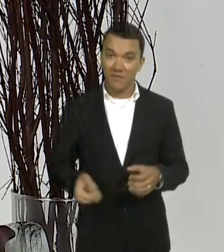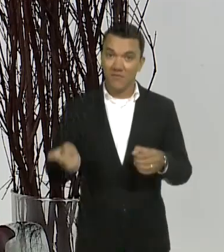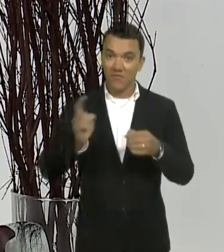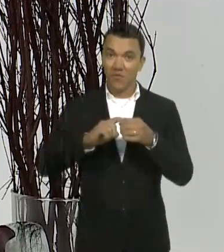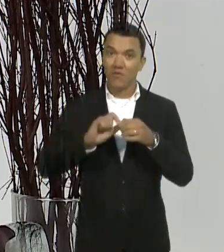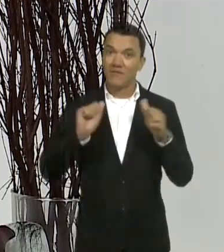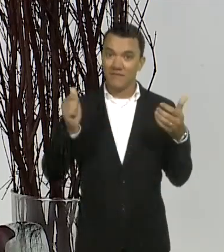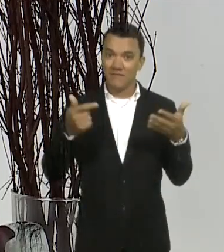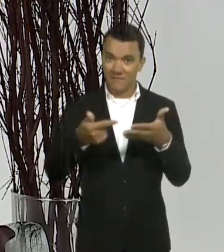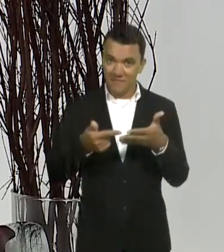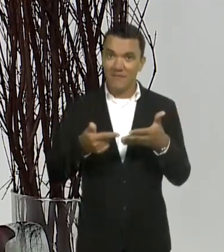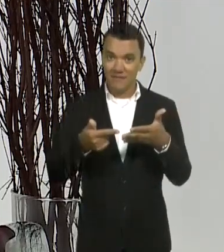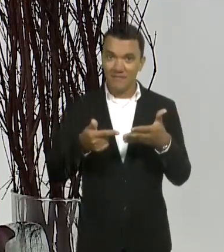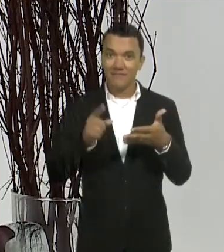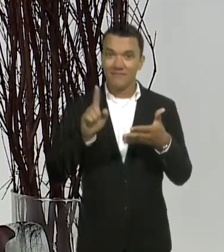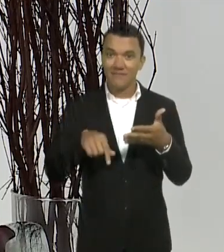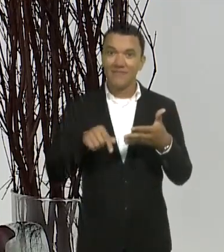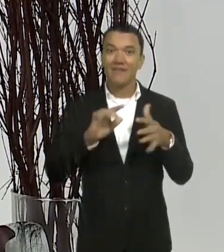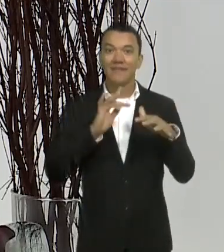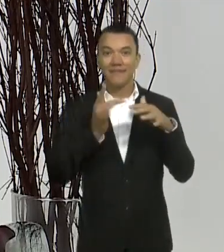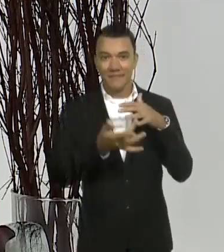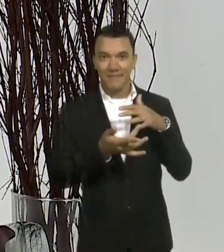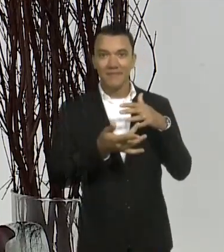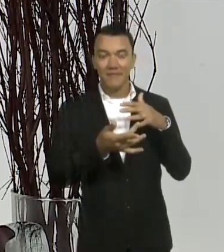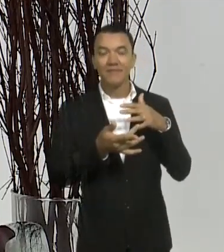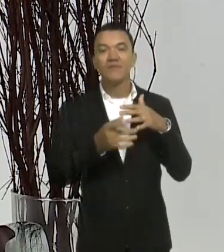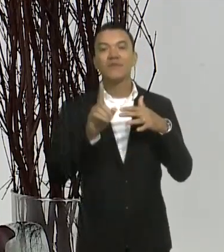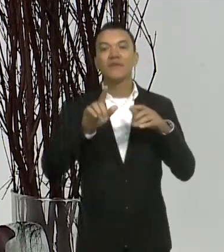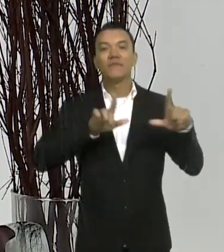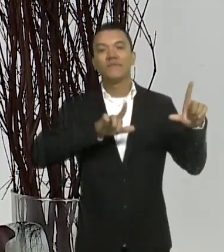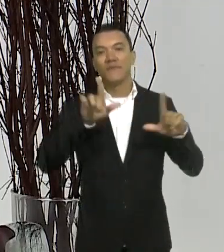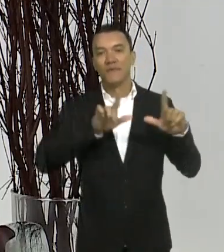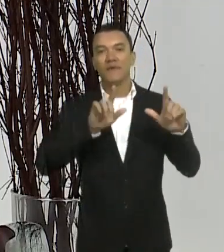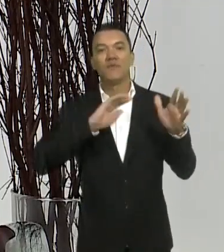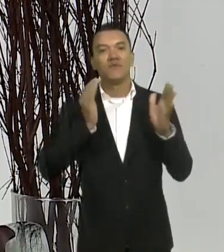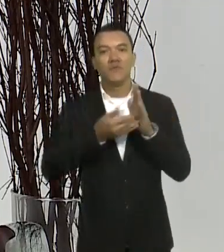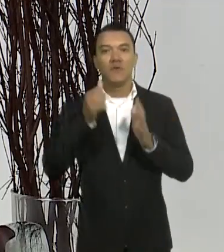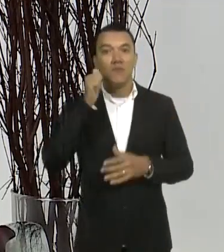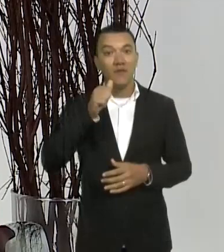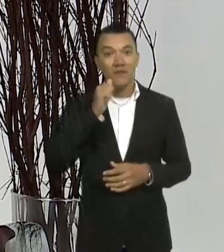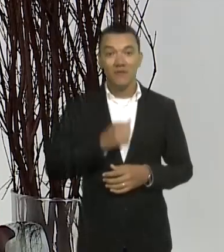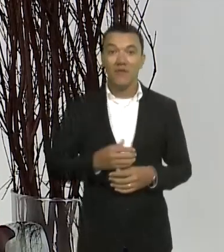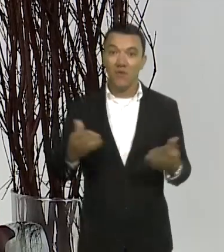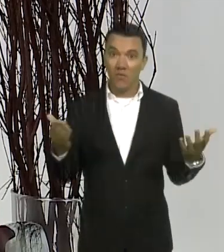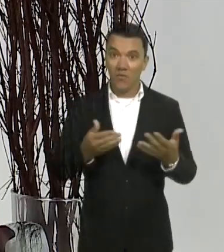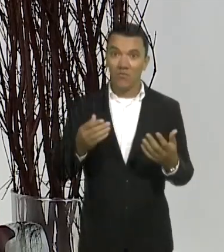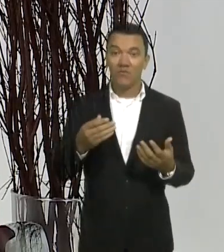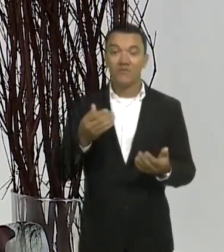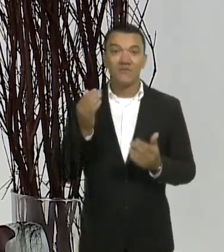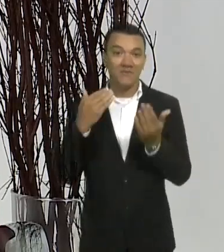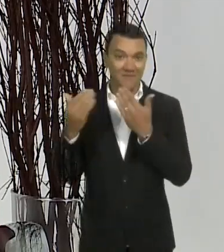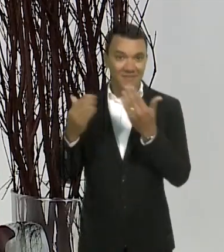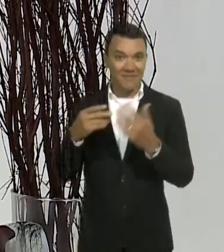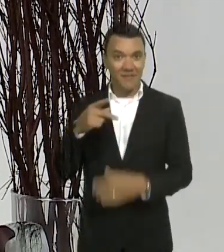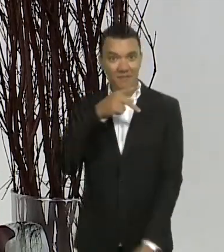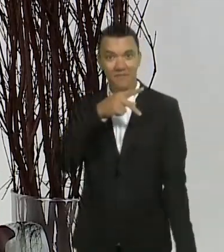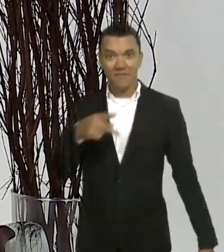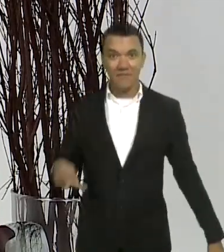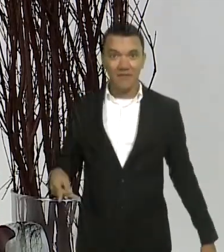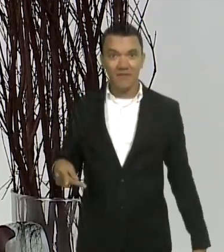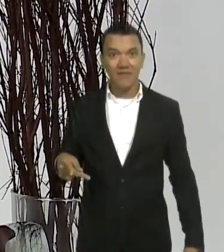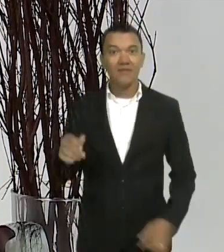Estamos de volta pela TV Assembleia e redes sociais com Toda Mulher. E hoje o papo é com a presidente do Boi